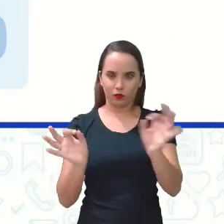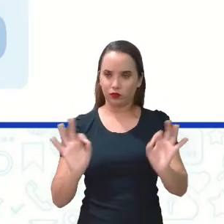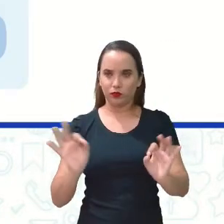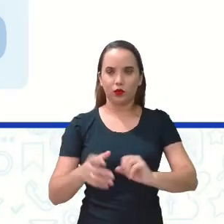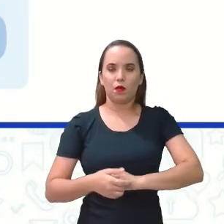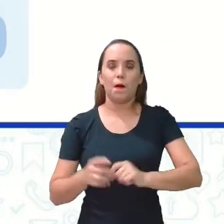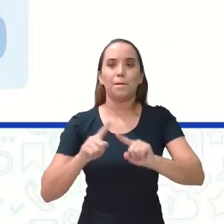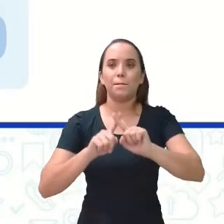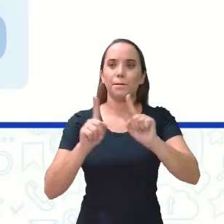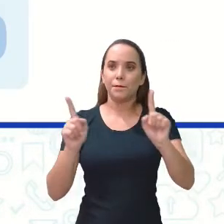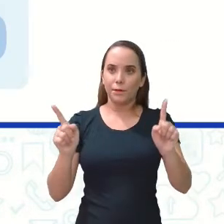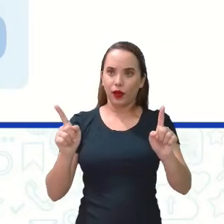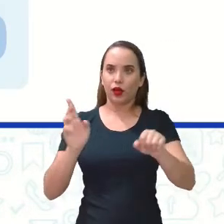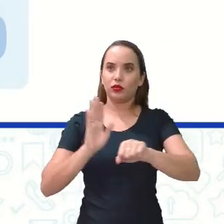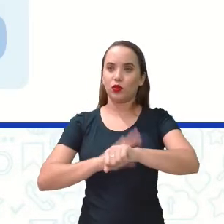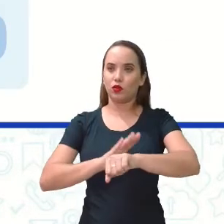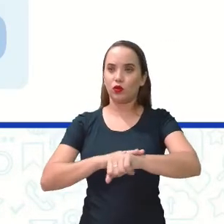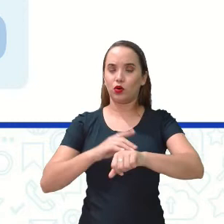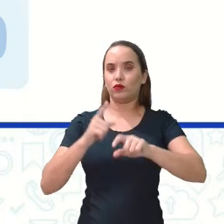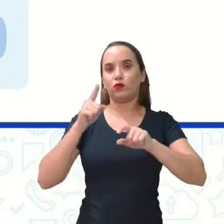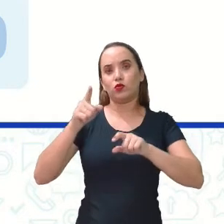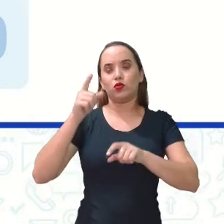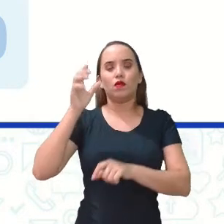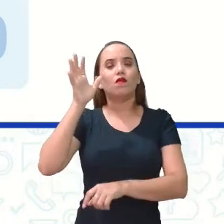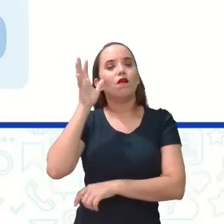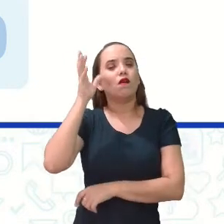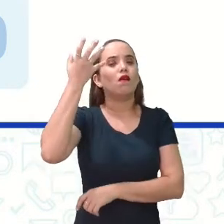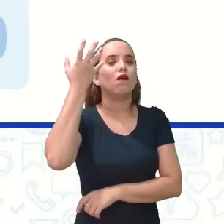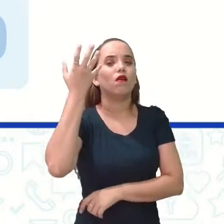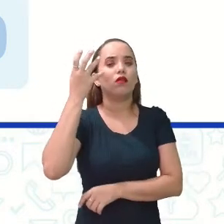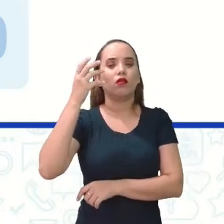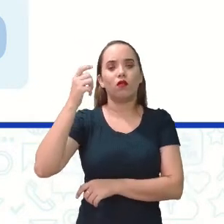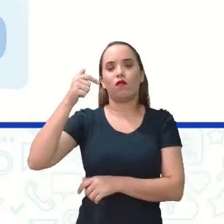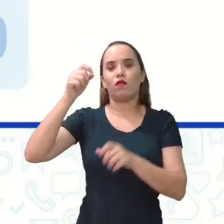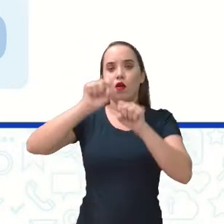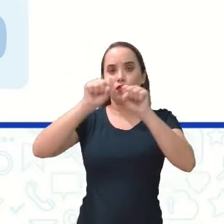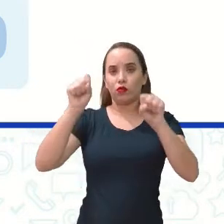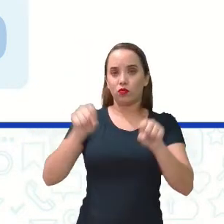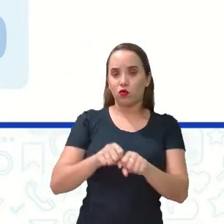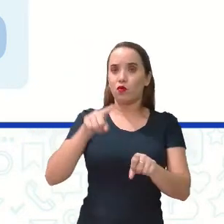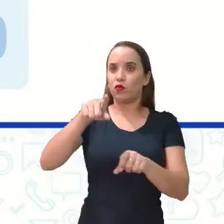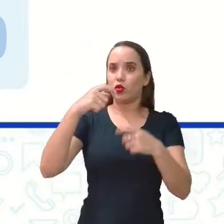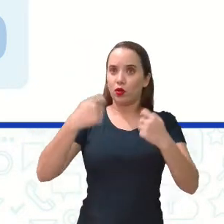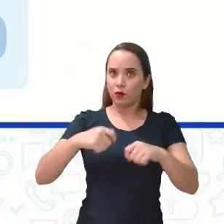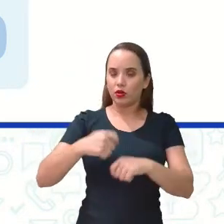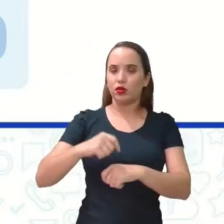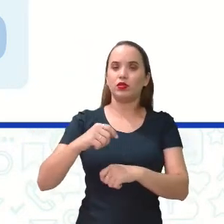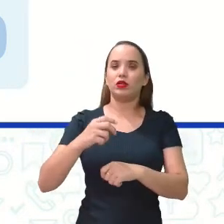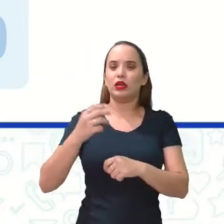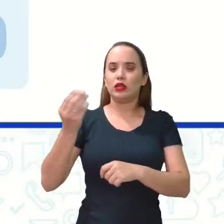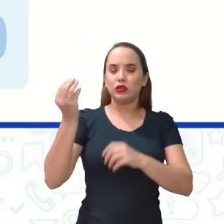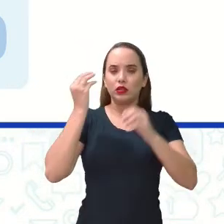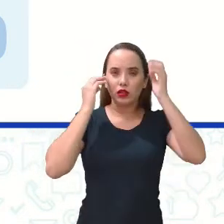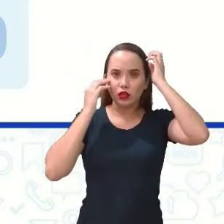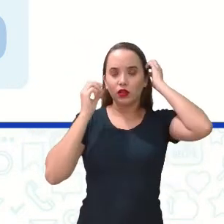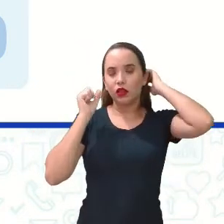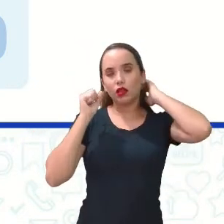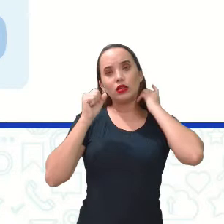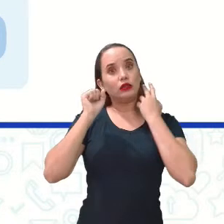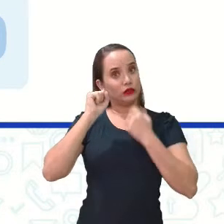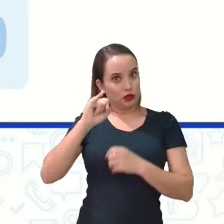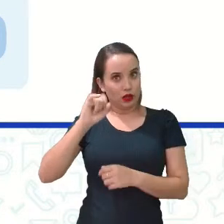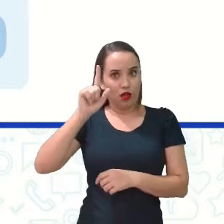que quando você está resolvendo um sistema de equações, você precisa ver se o valor satisfaz a parte de cima e a parte de